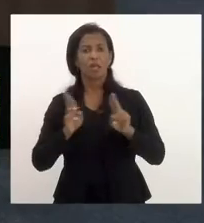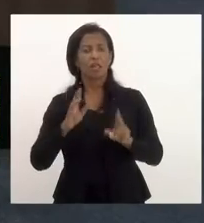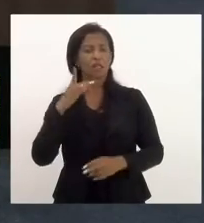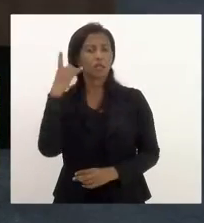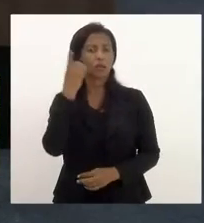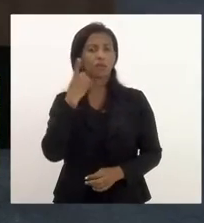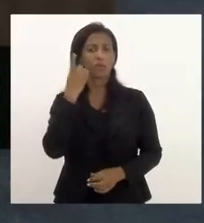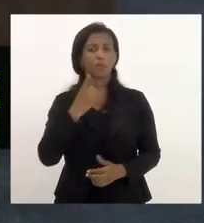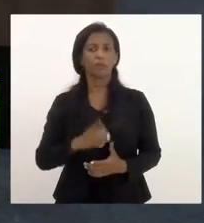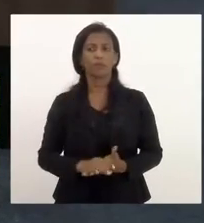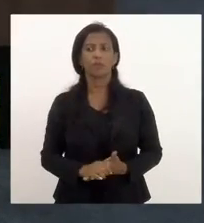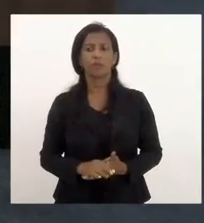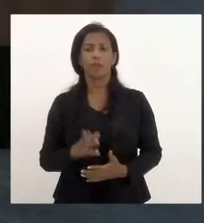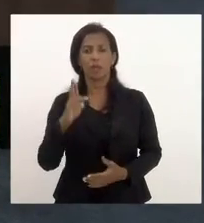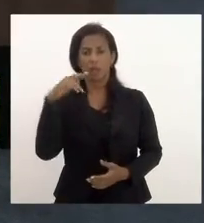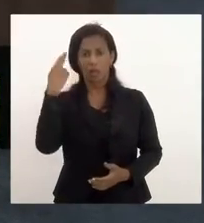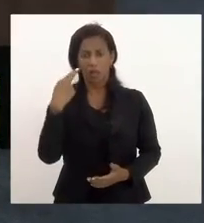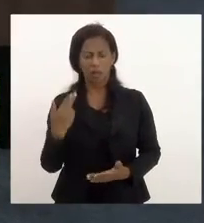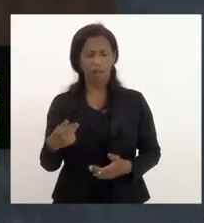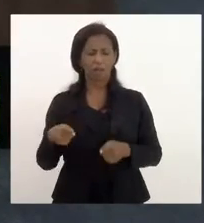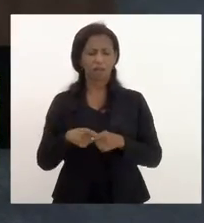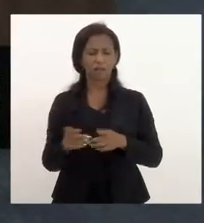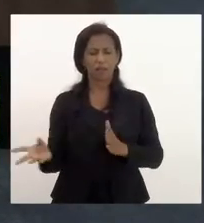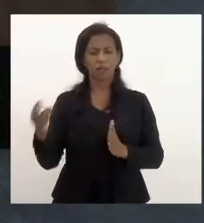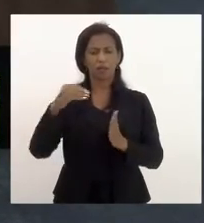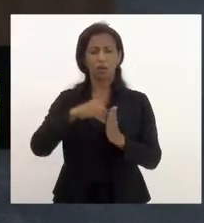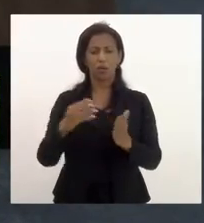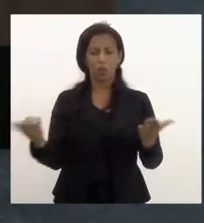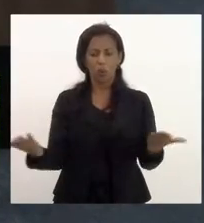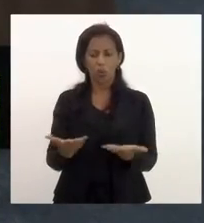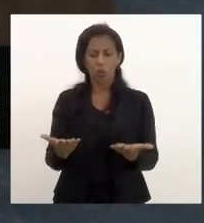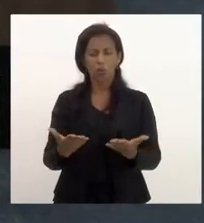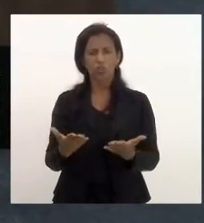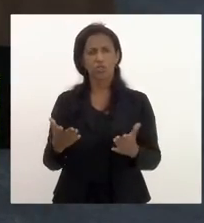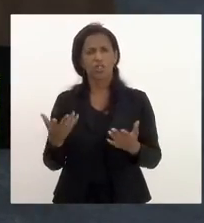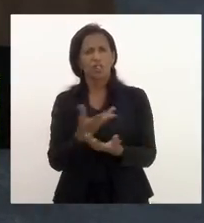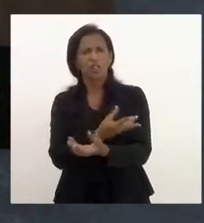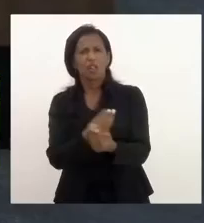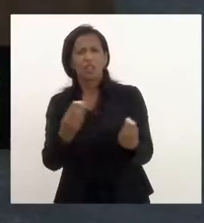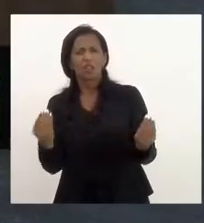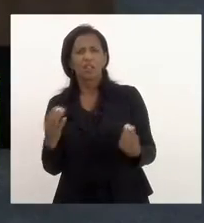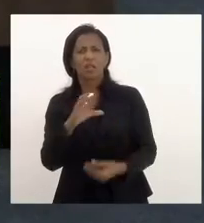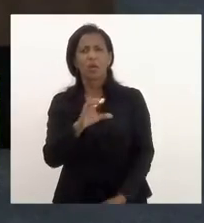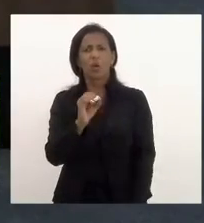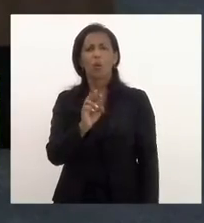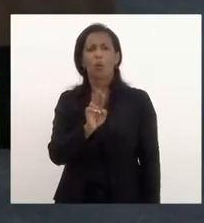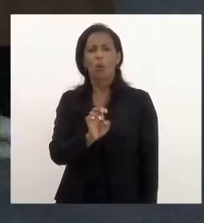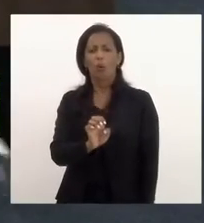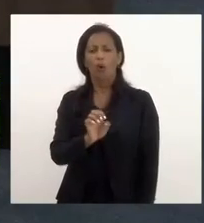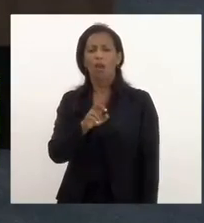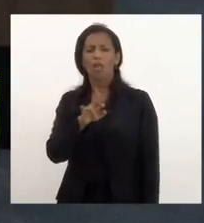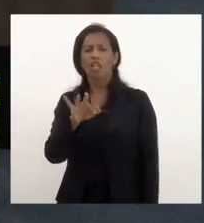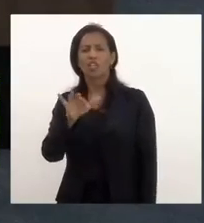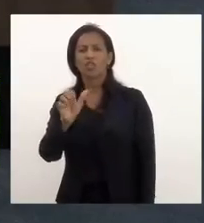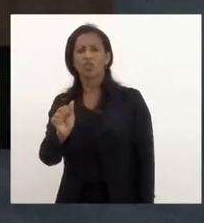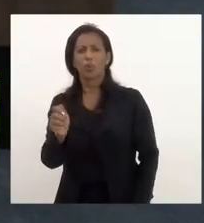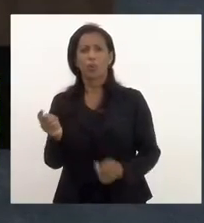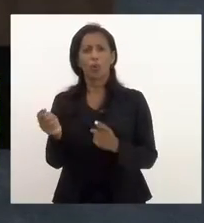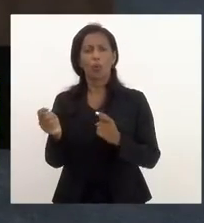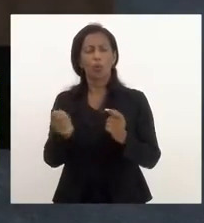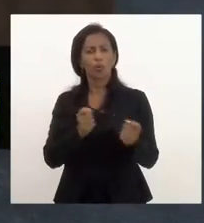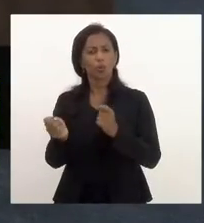com a deputada Renata colocou hoje tanta corregedoria Geral do Estado como a